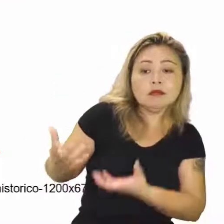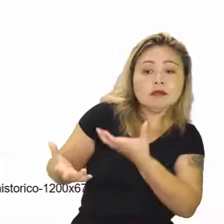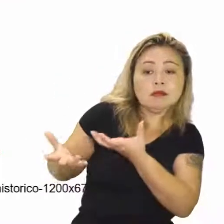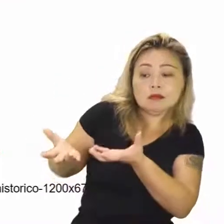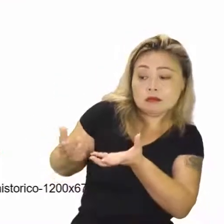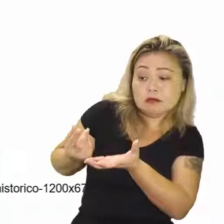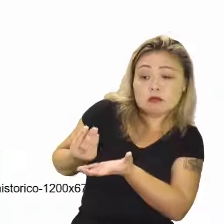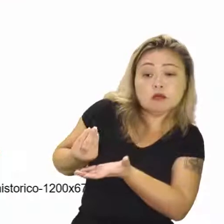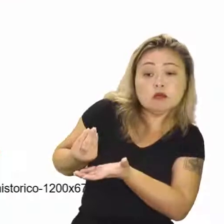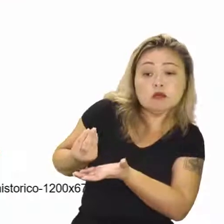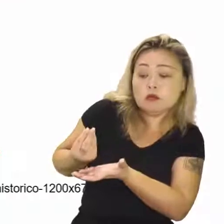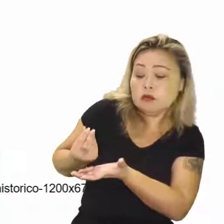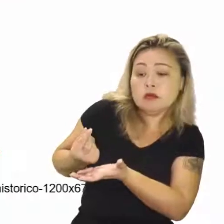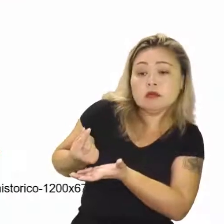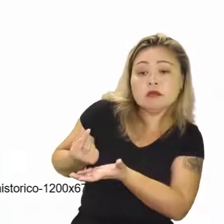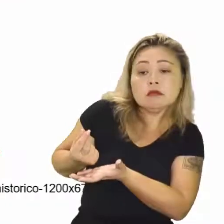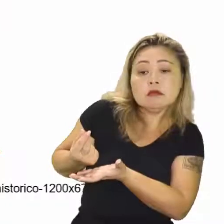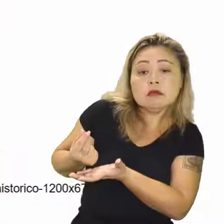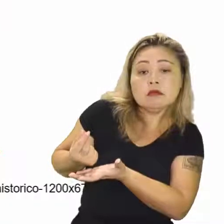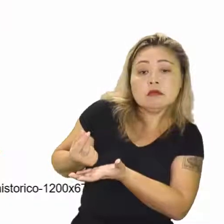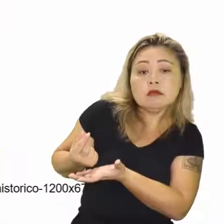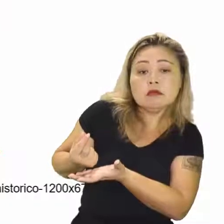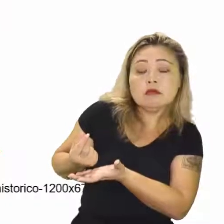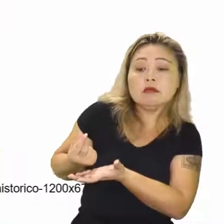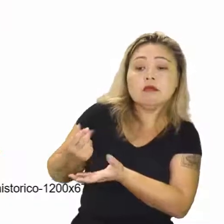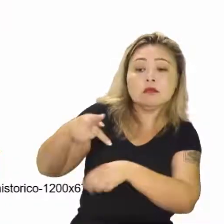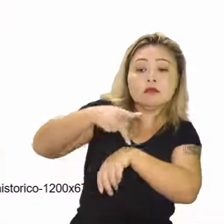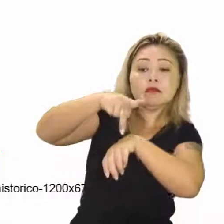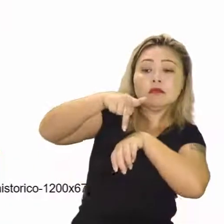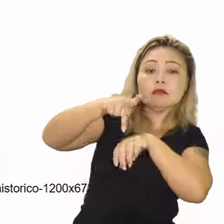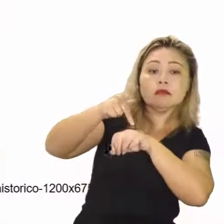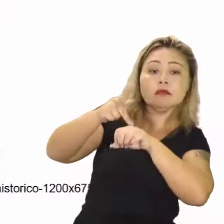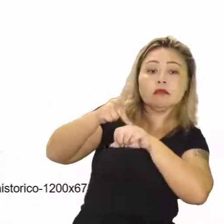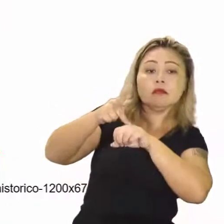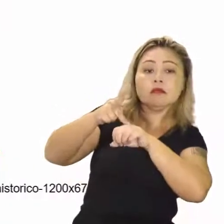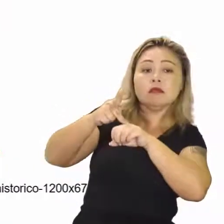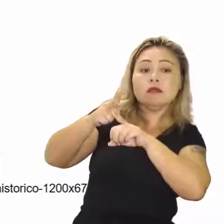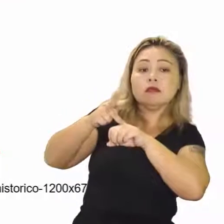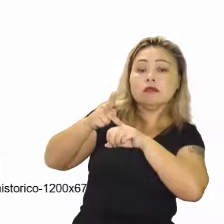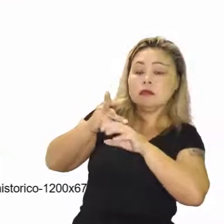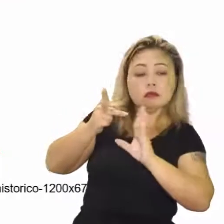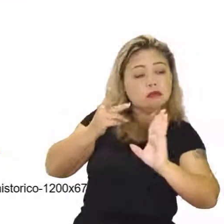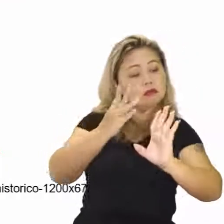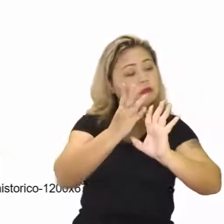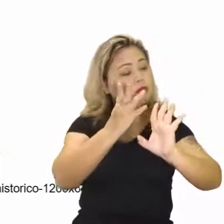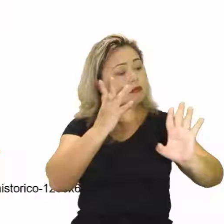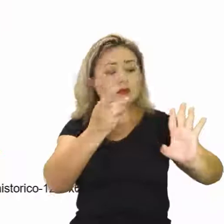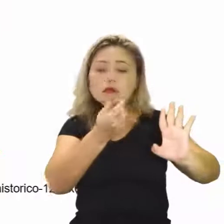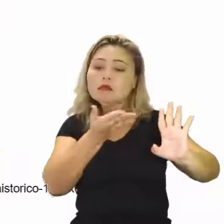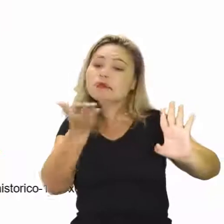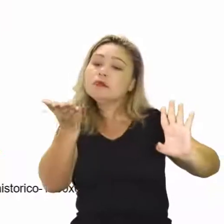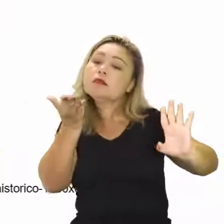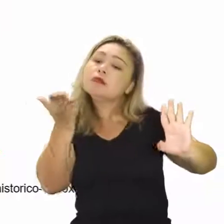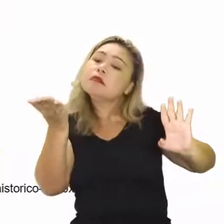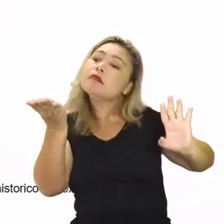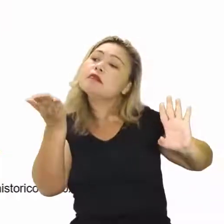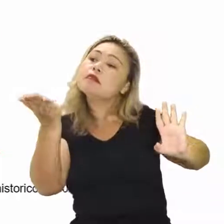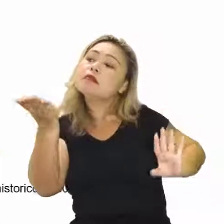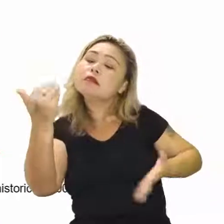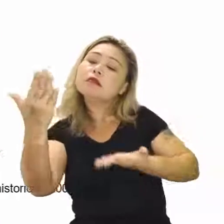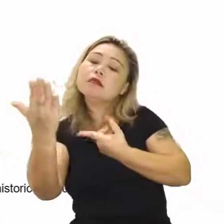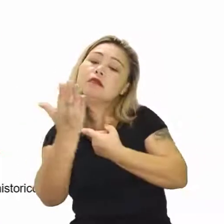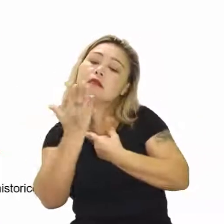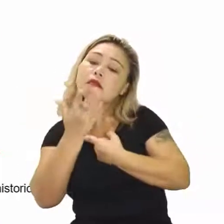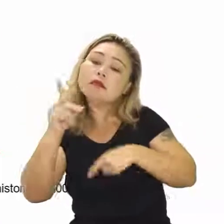forninho, e os países europeus com pires na mão, pedindo ajuda